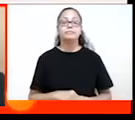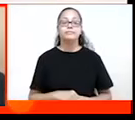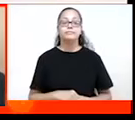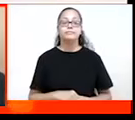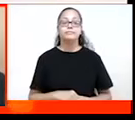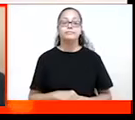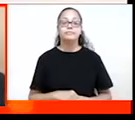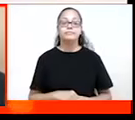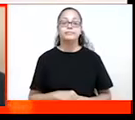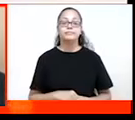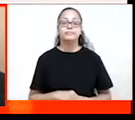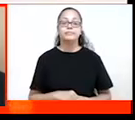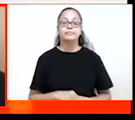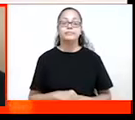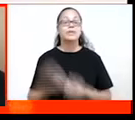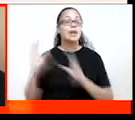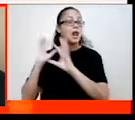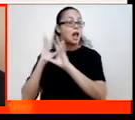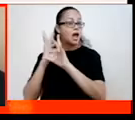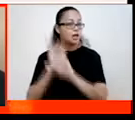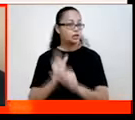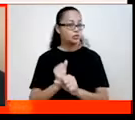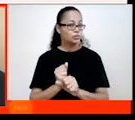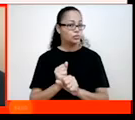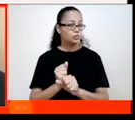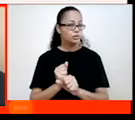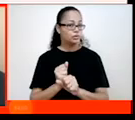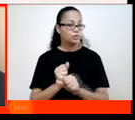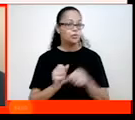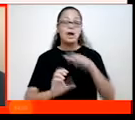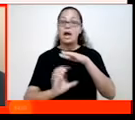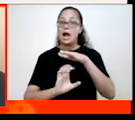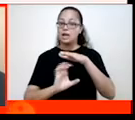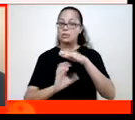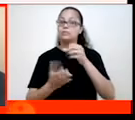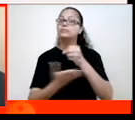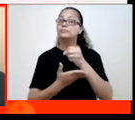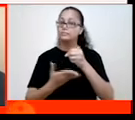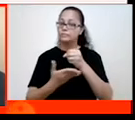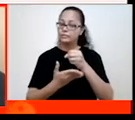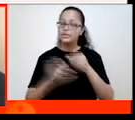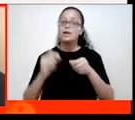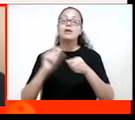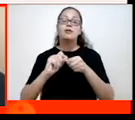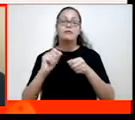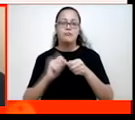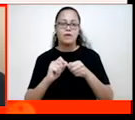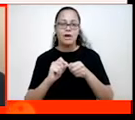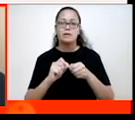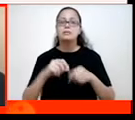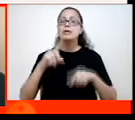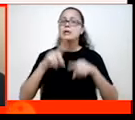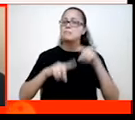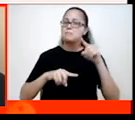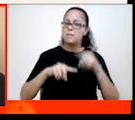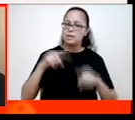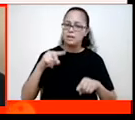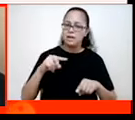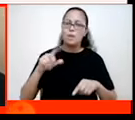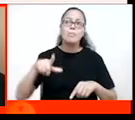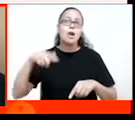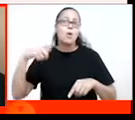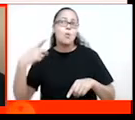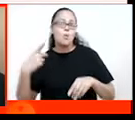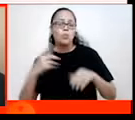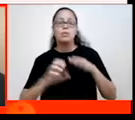Então, de maneira resumida, a indústria de base ela fabrica bens e equipamentos para outras indústrias, certo? A indústria